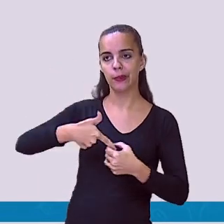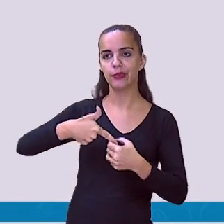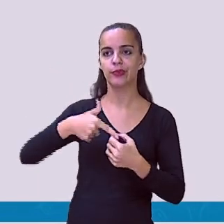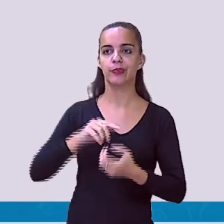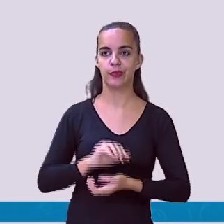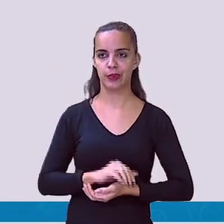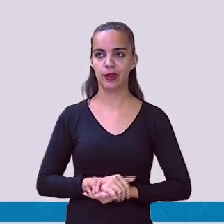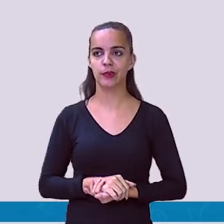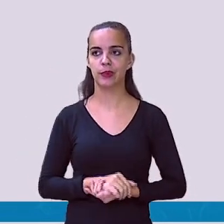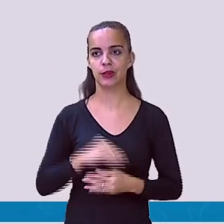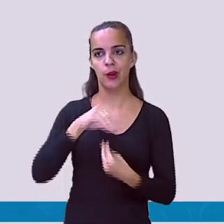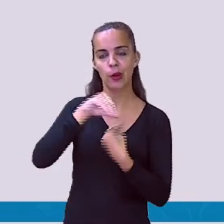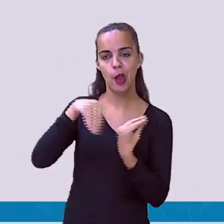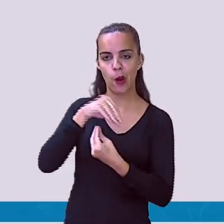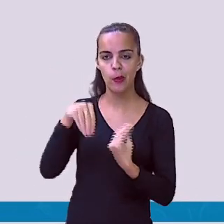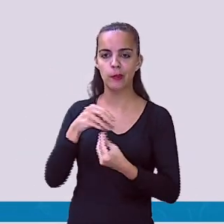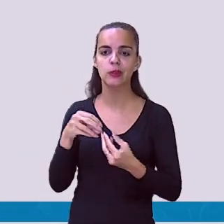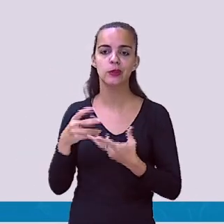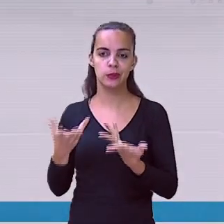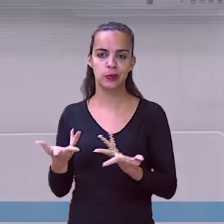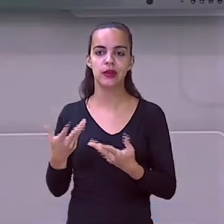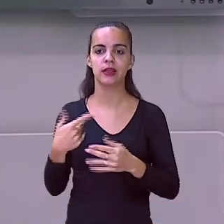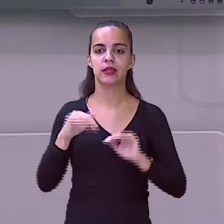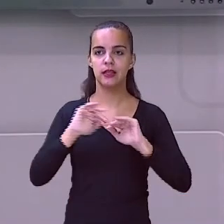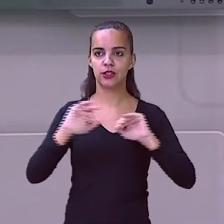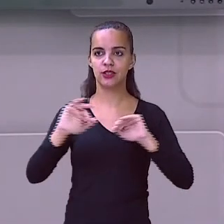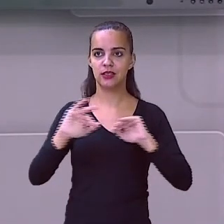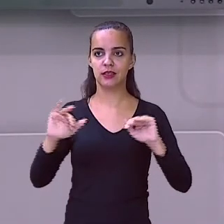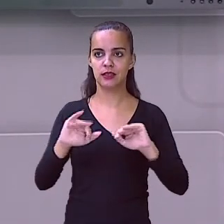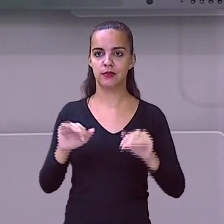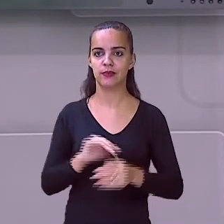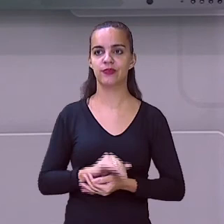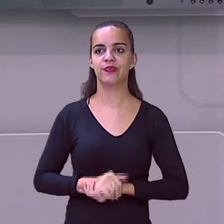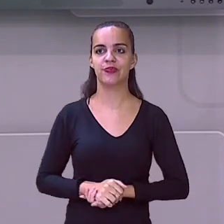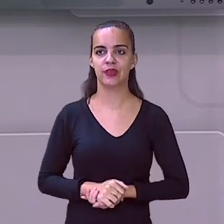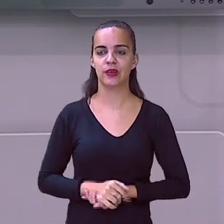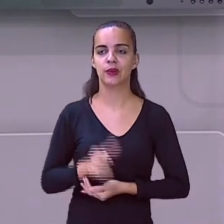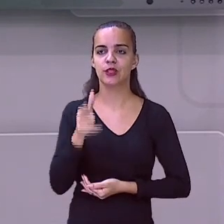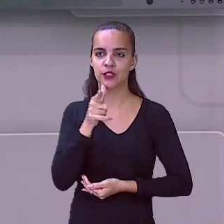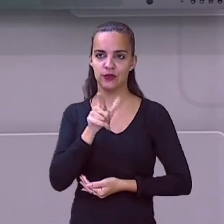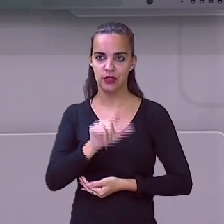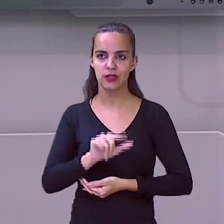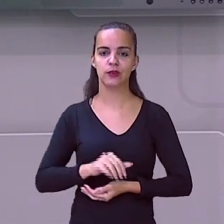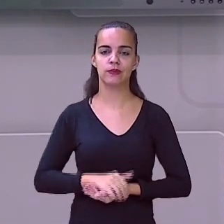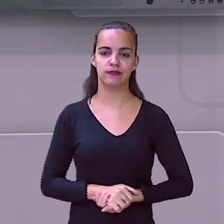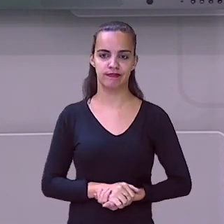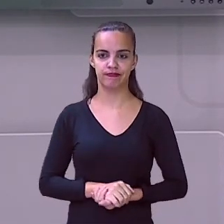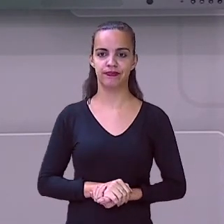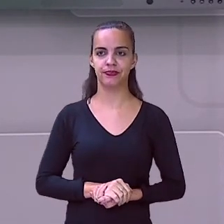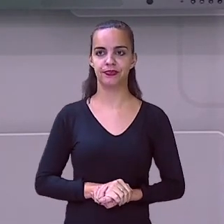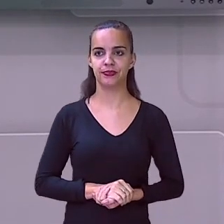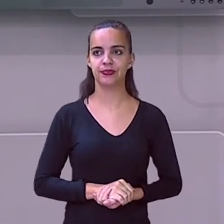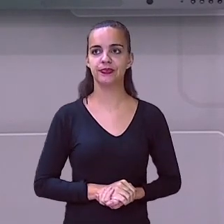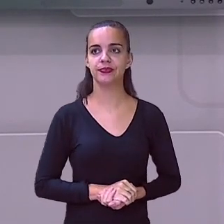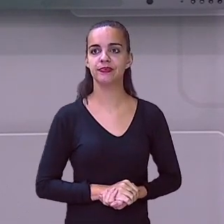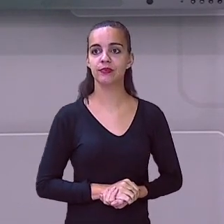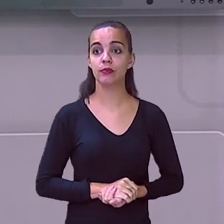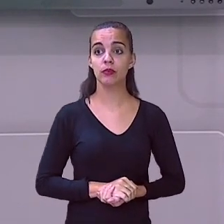desta mistura homogênea, por meio da destilação fracionada,